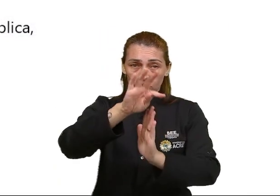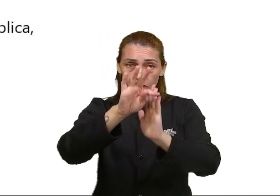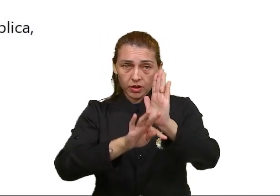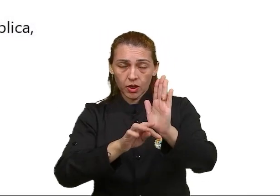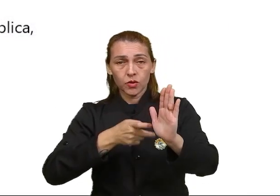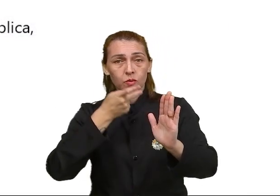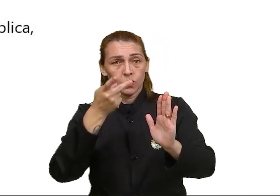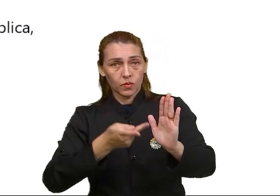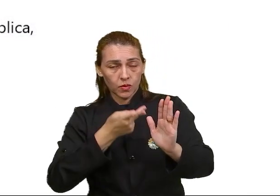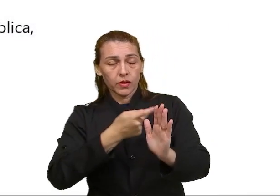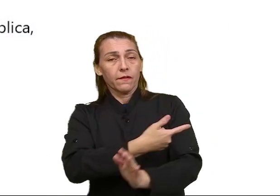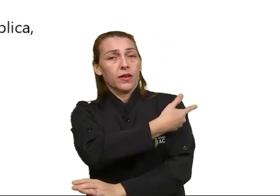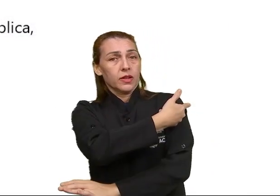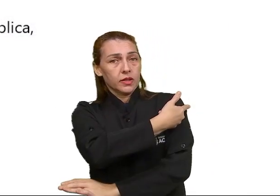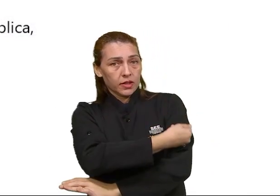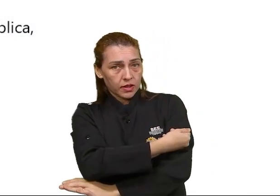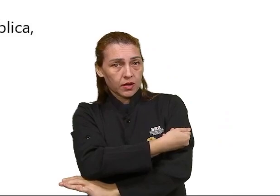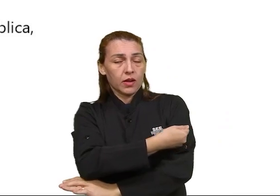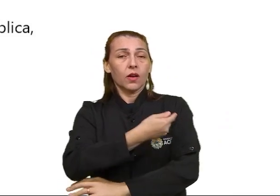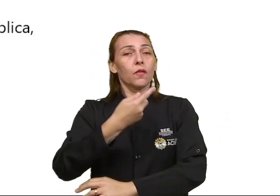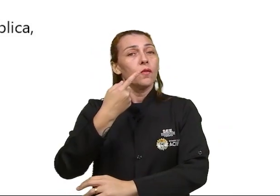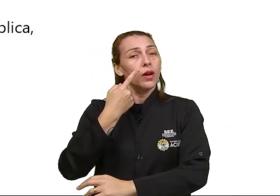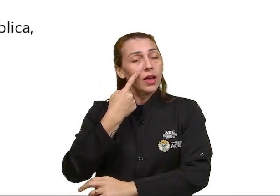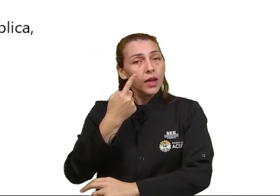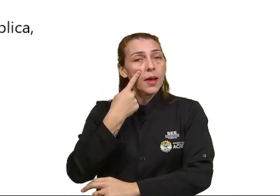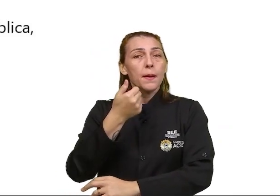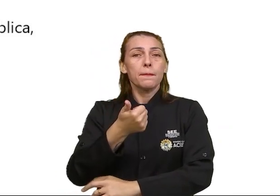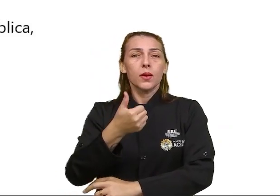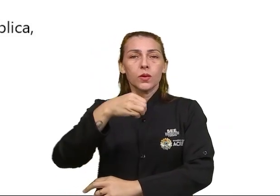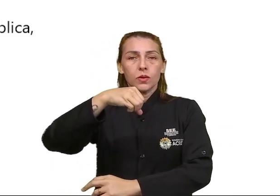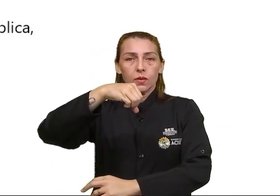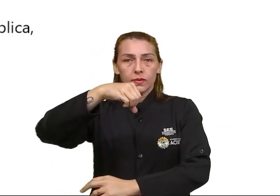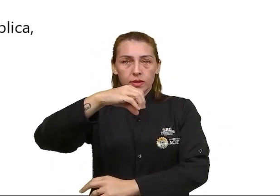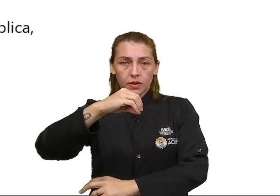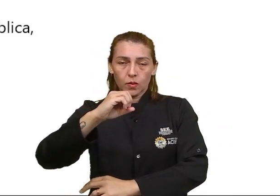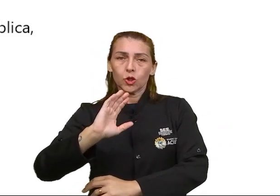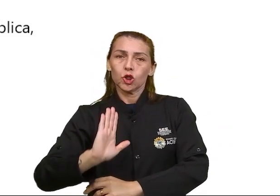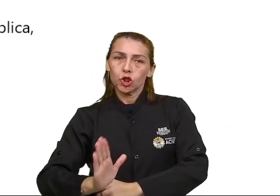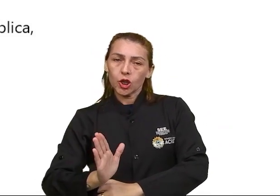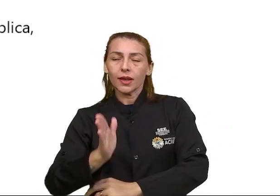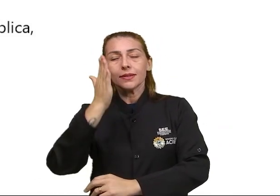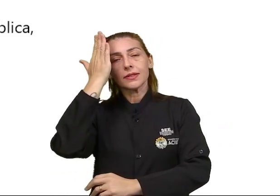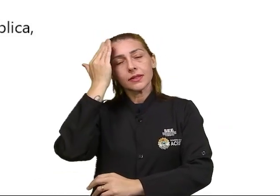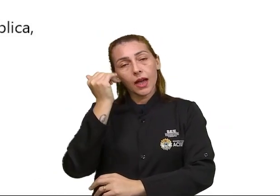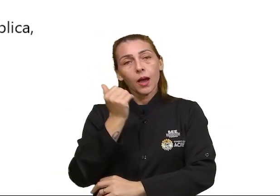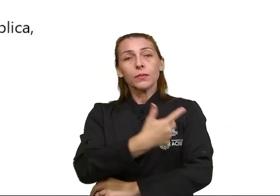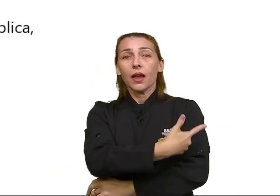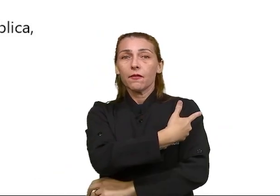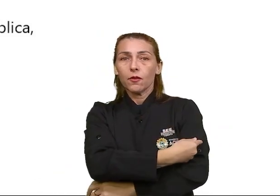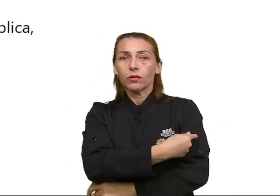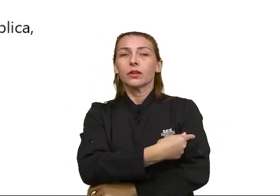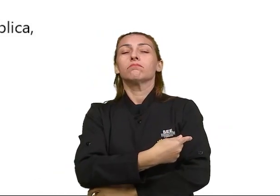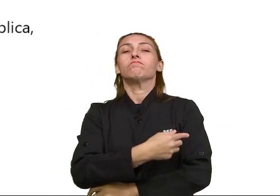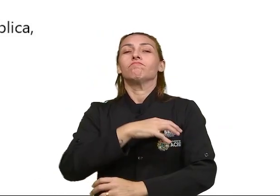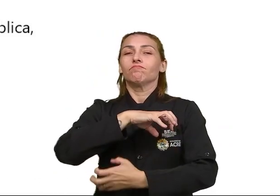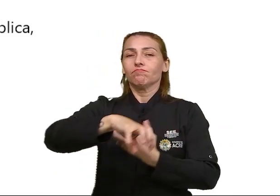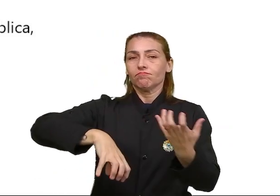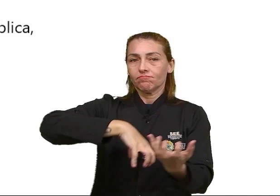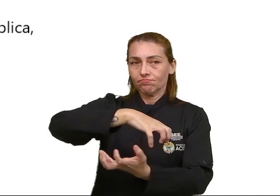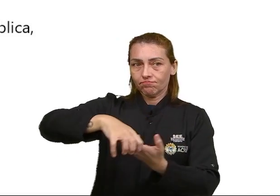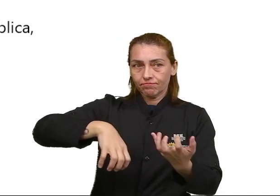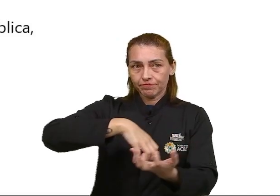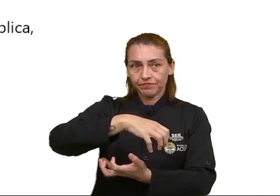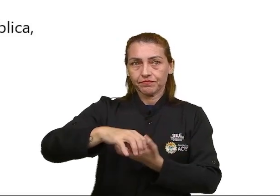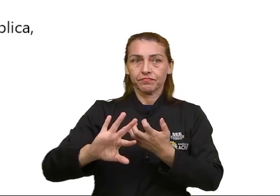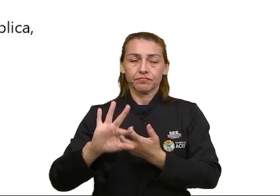já vê que fala em vacinação, você vê que ele fala em 1904, você já associa que a gente está falando da revolta da vacina. A referida